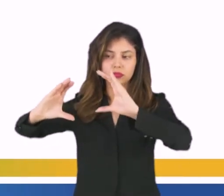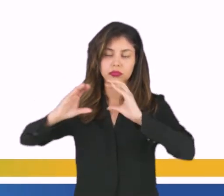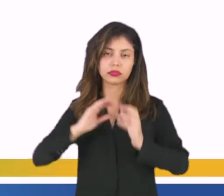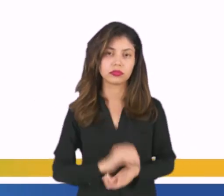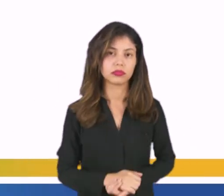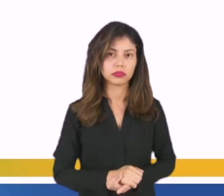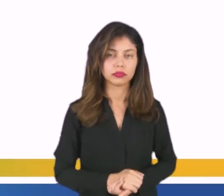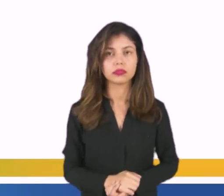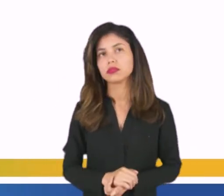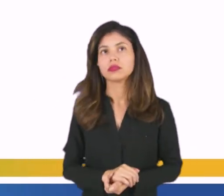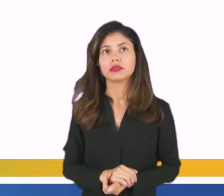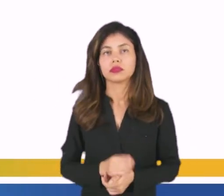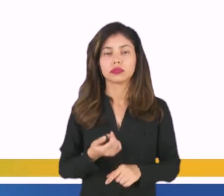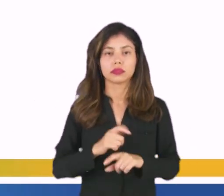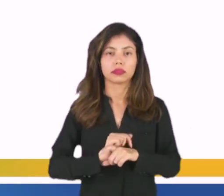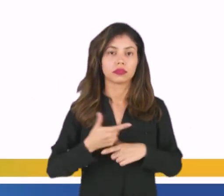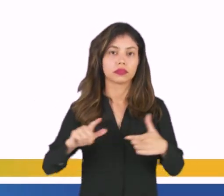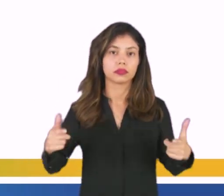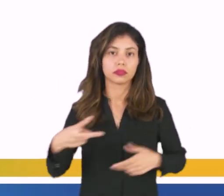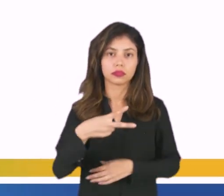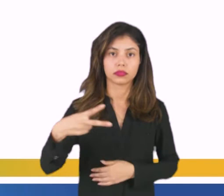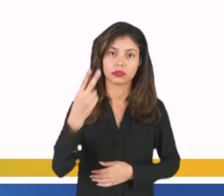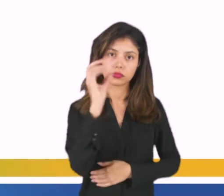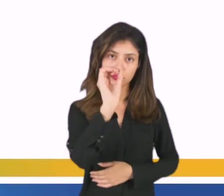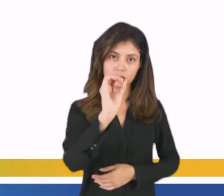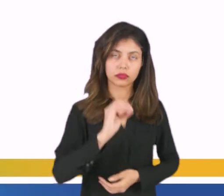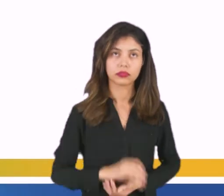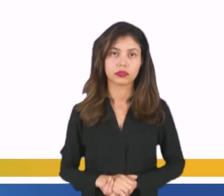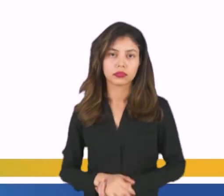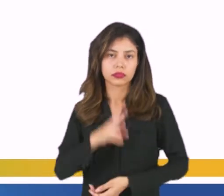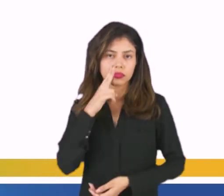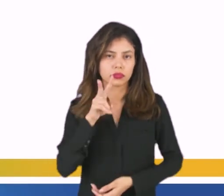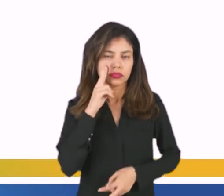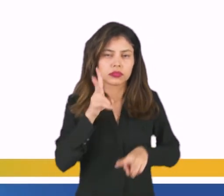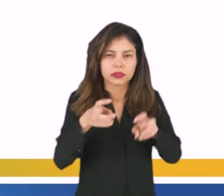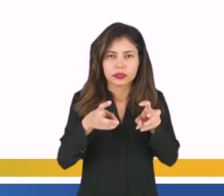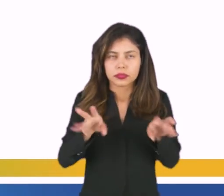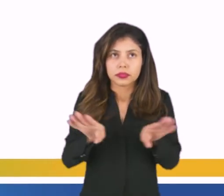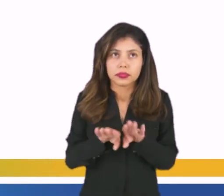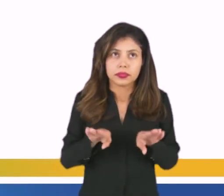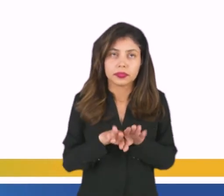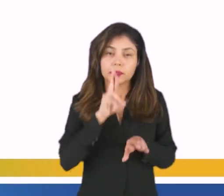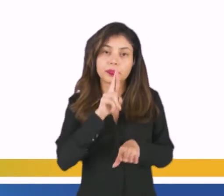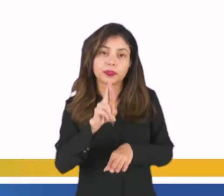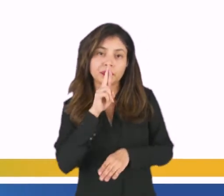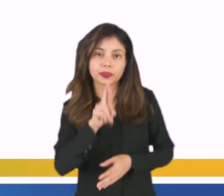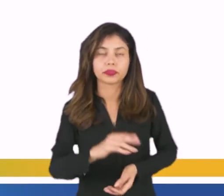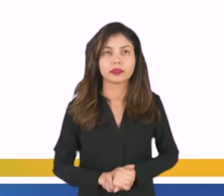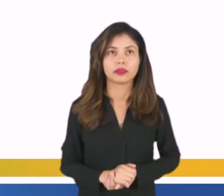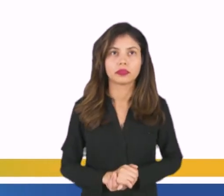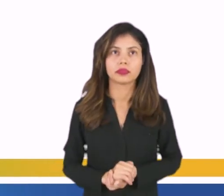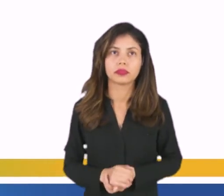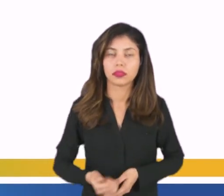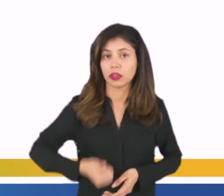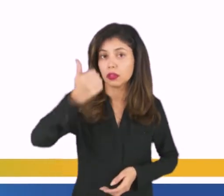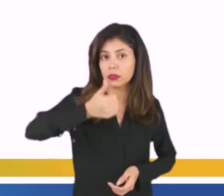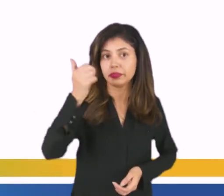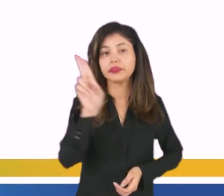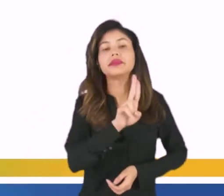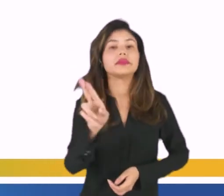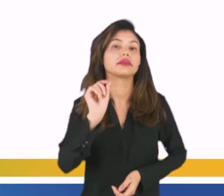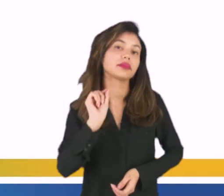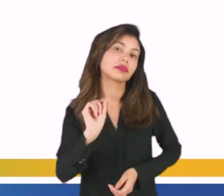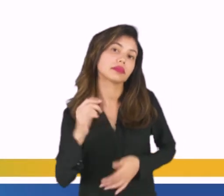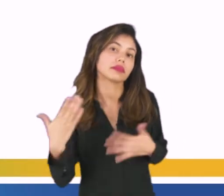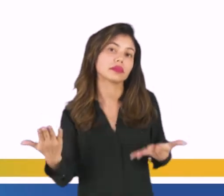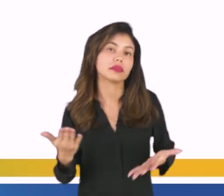3, maior ou igual a zero. E aí vocês percebam que a resolução, primeiro nós vamos